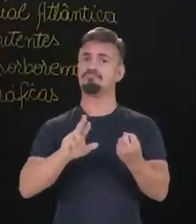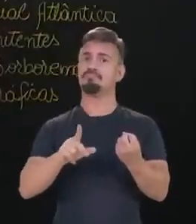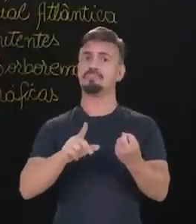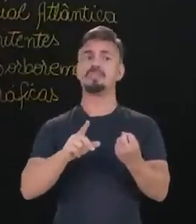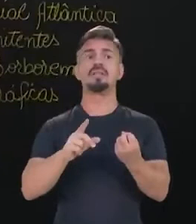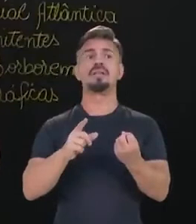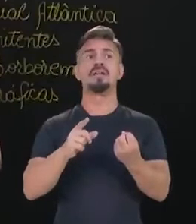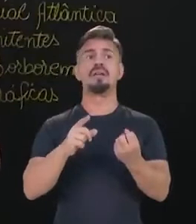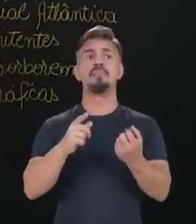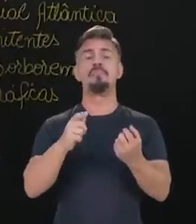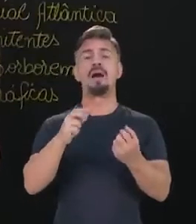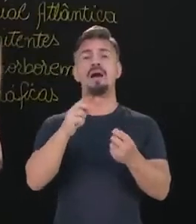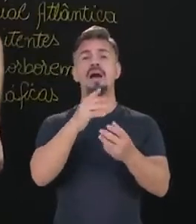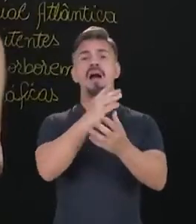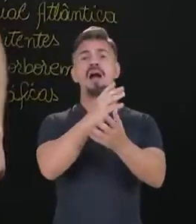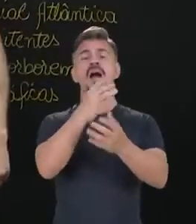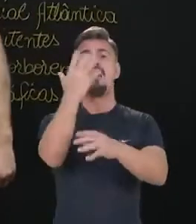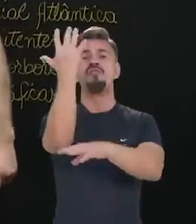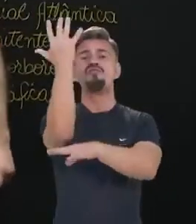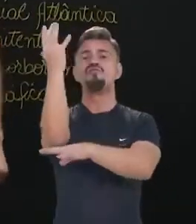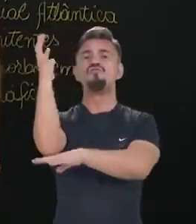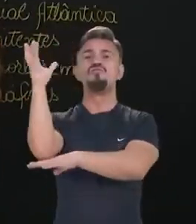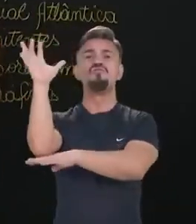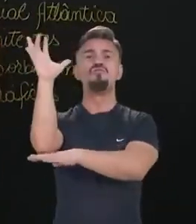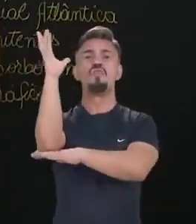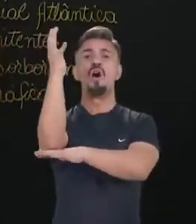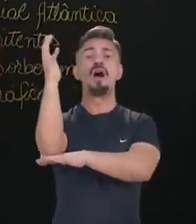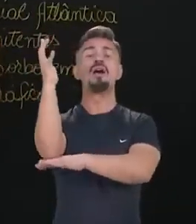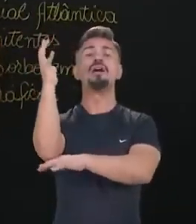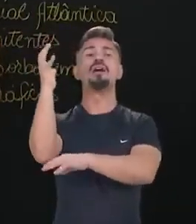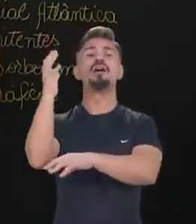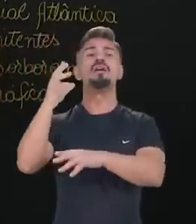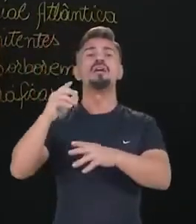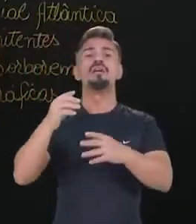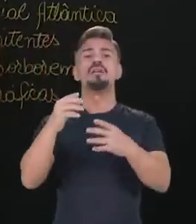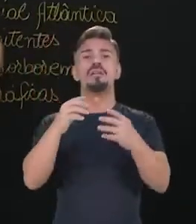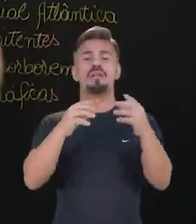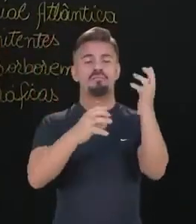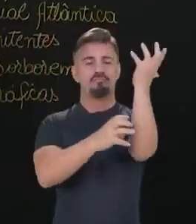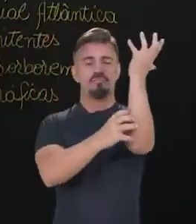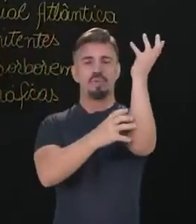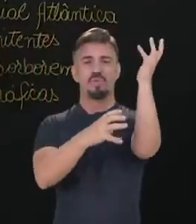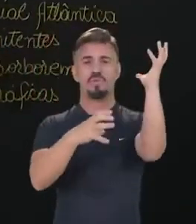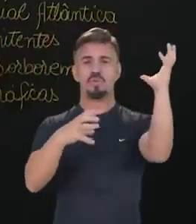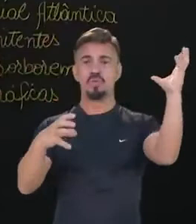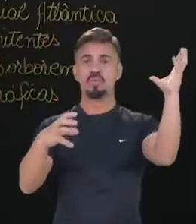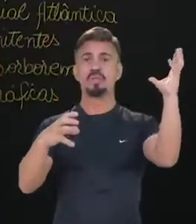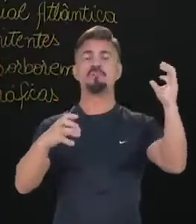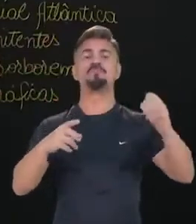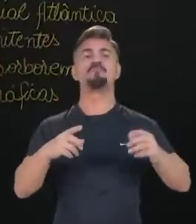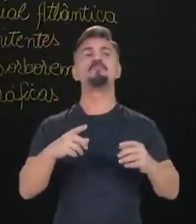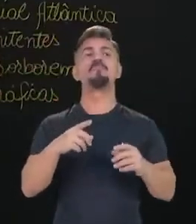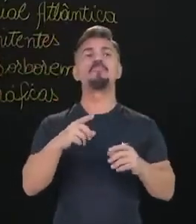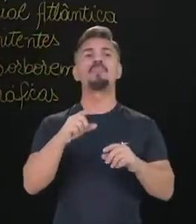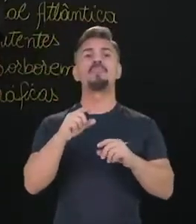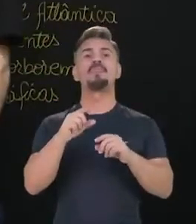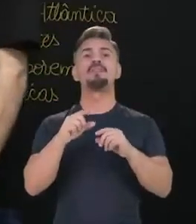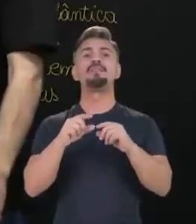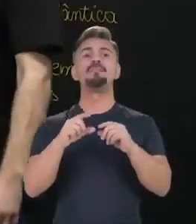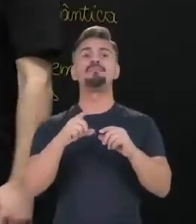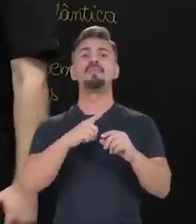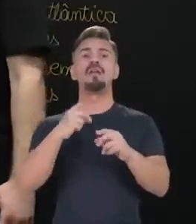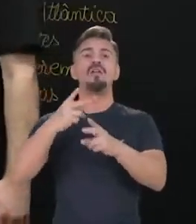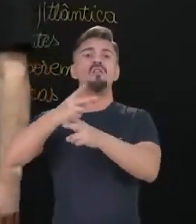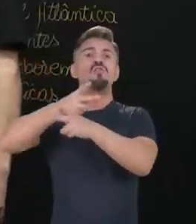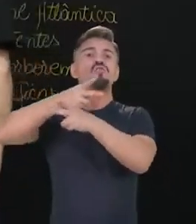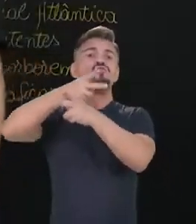a evapotranspiração da floresta, nós então vamos ter uma massa úmida. E essa massa então vai ser trazido